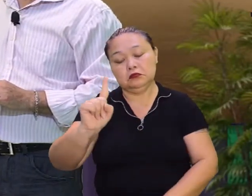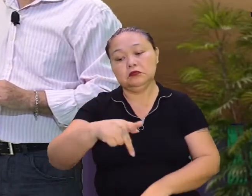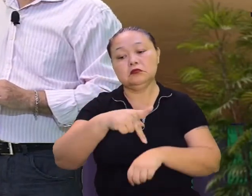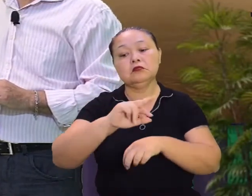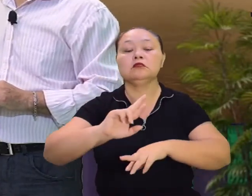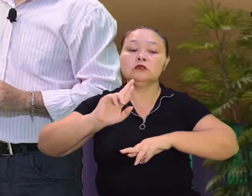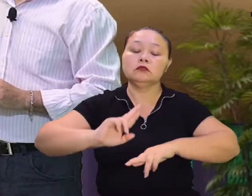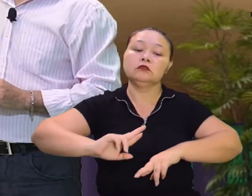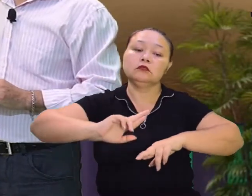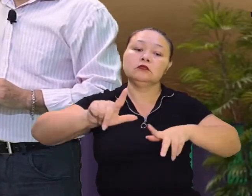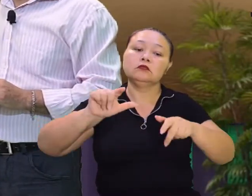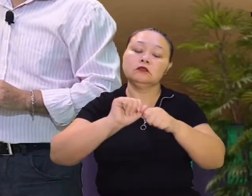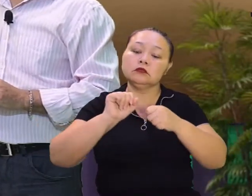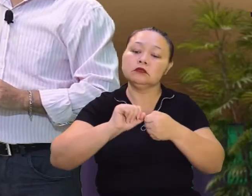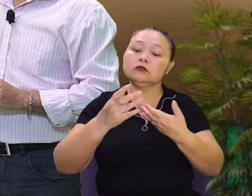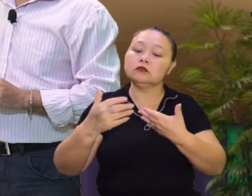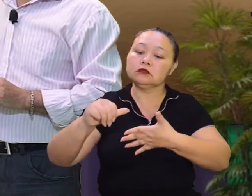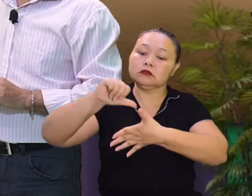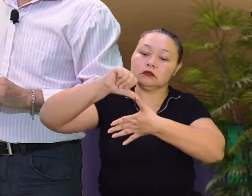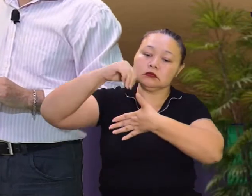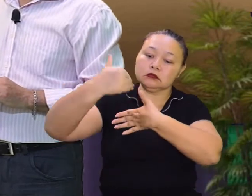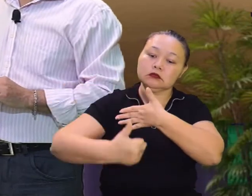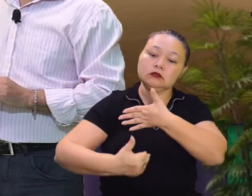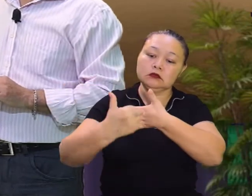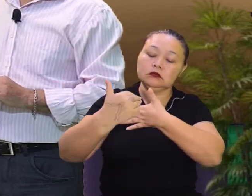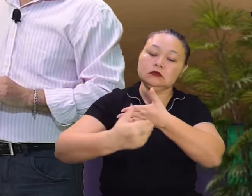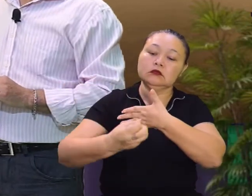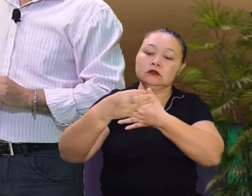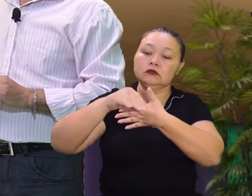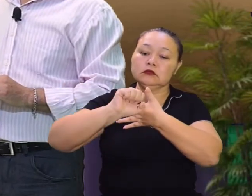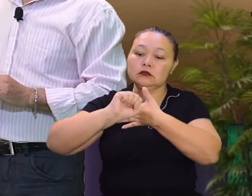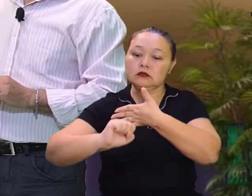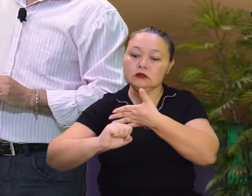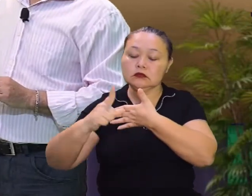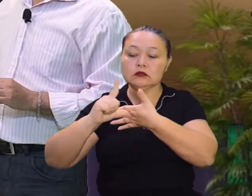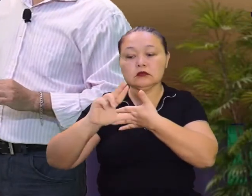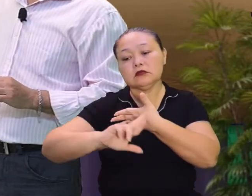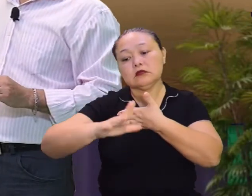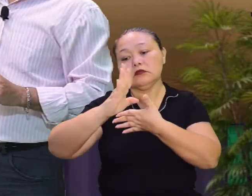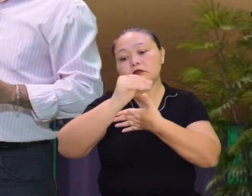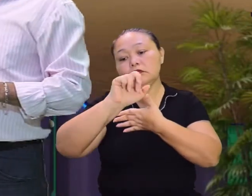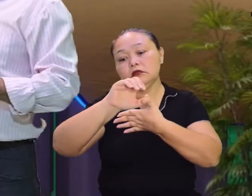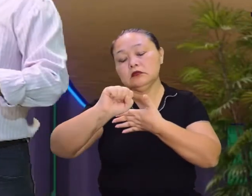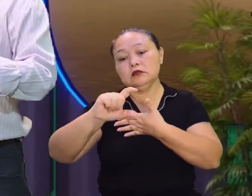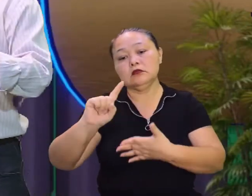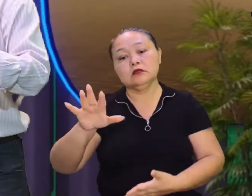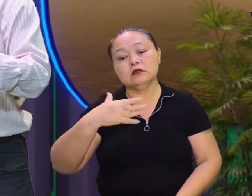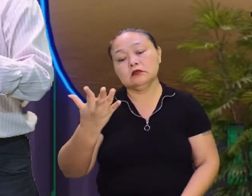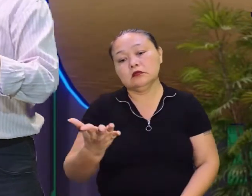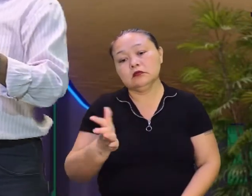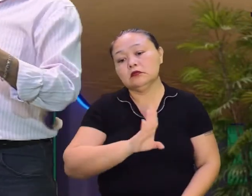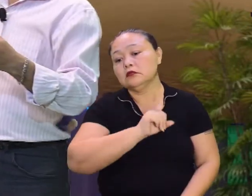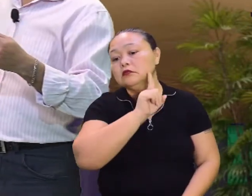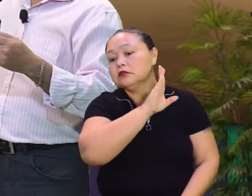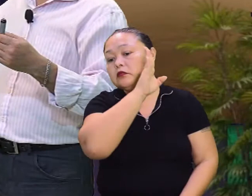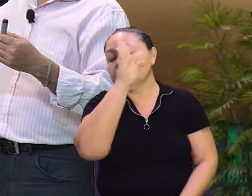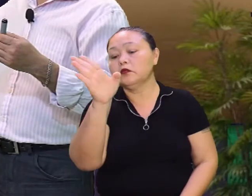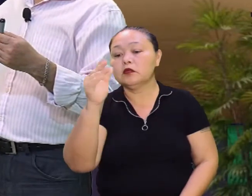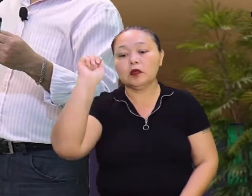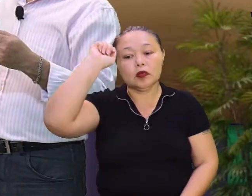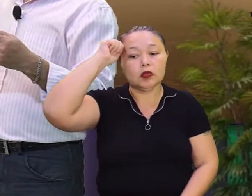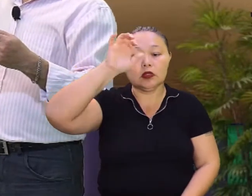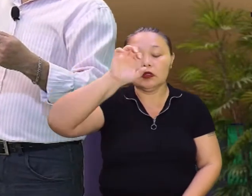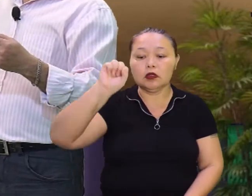essa diferença, né, do Mercosul para o BRICS. Isso aí, por exemplo, se a gente for lá para a África do